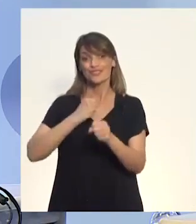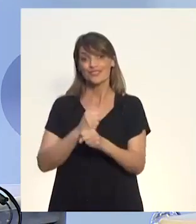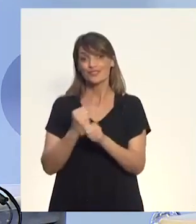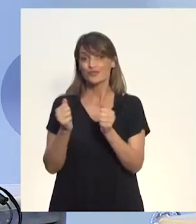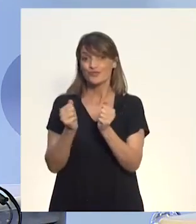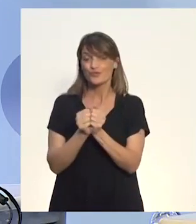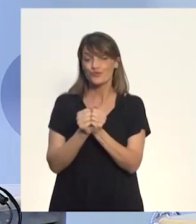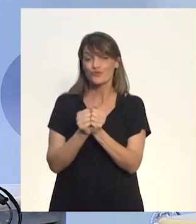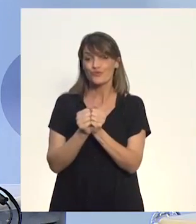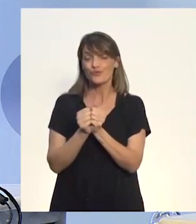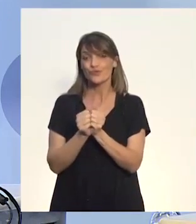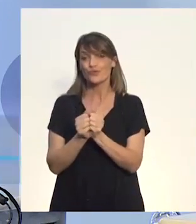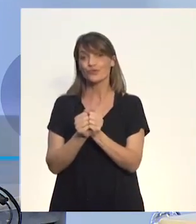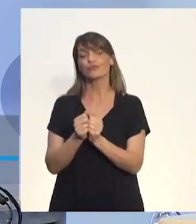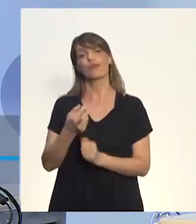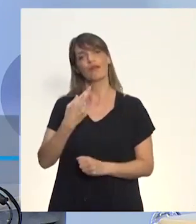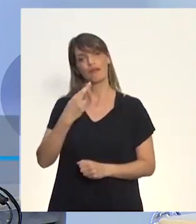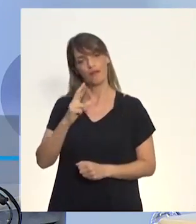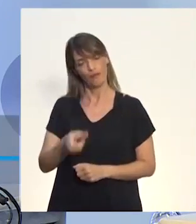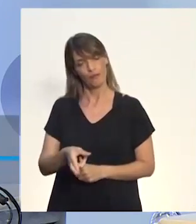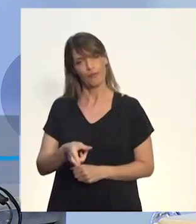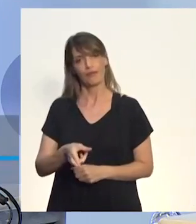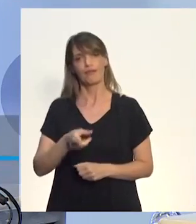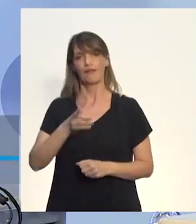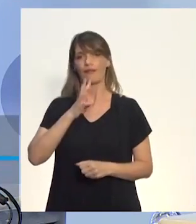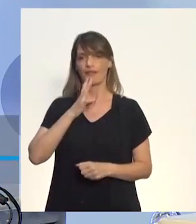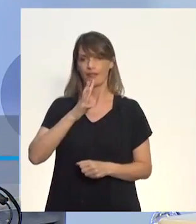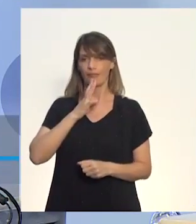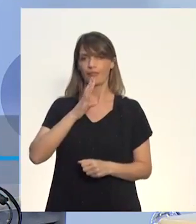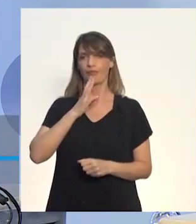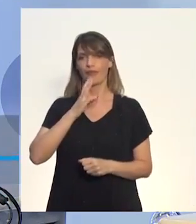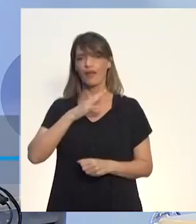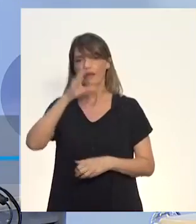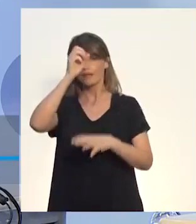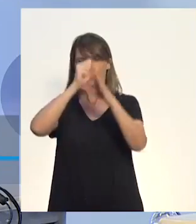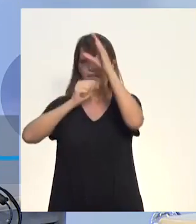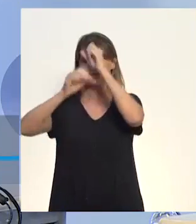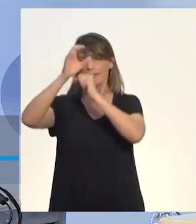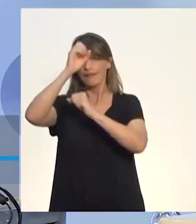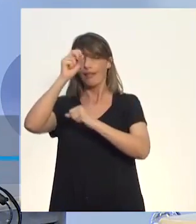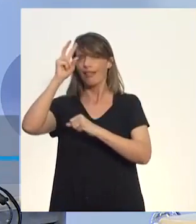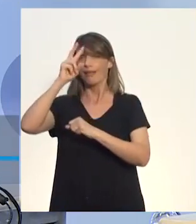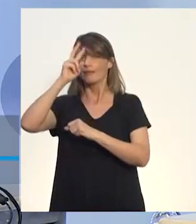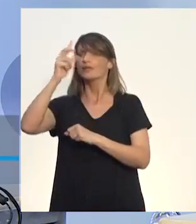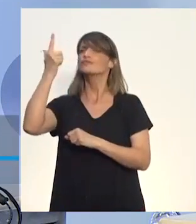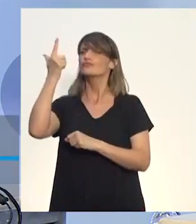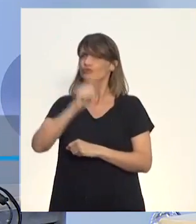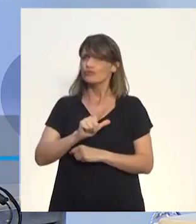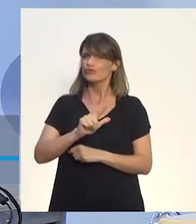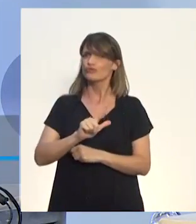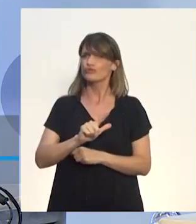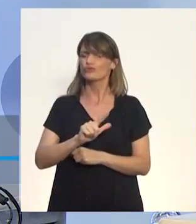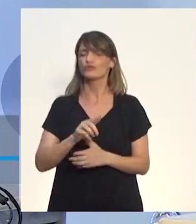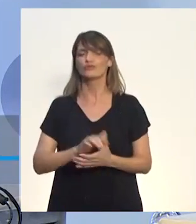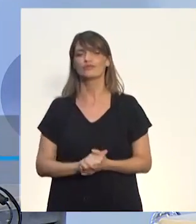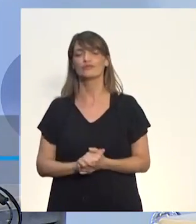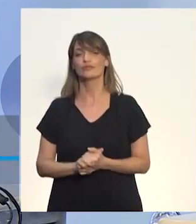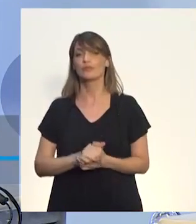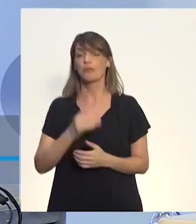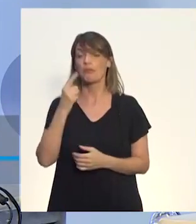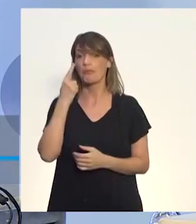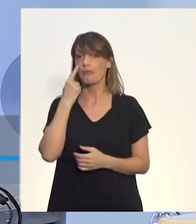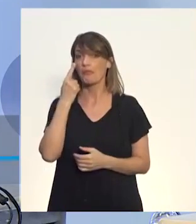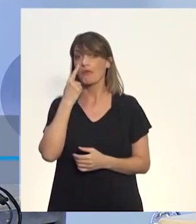dedicando a recuperar, né, alguns conhecimentos que a gente pode trazer de novo aqui para a gente ver se a gente compreende um